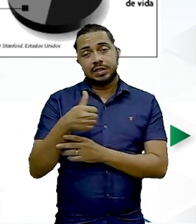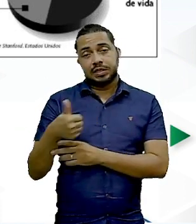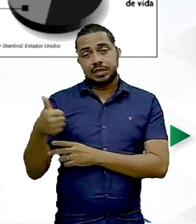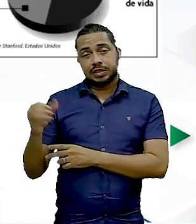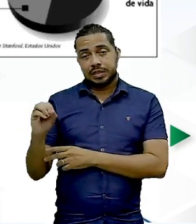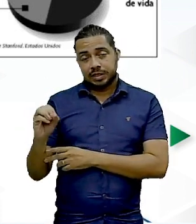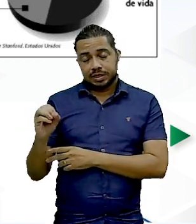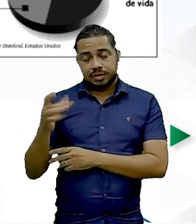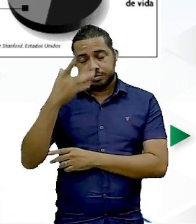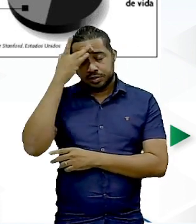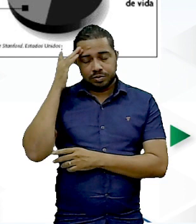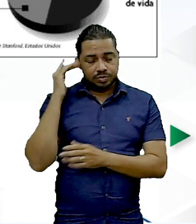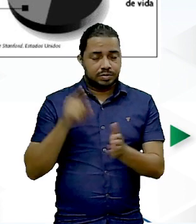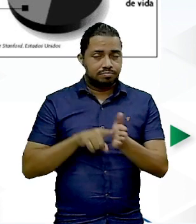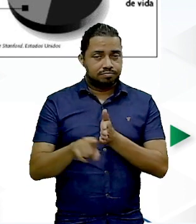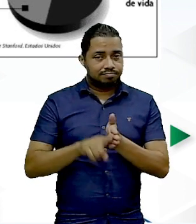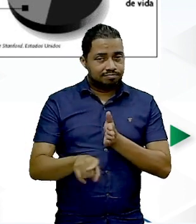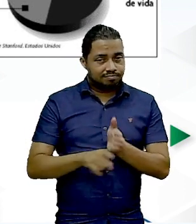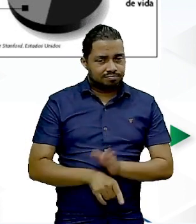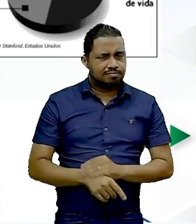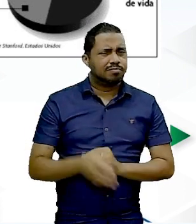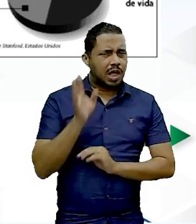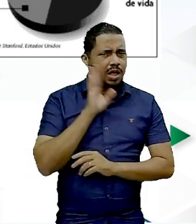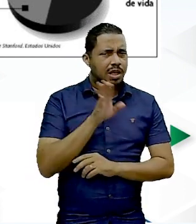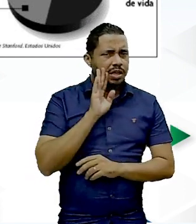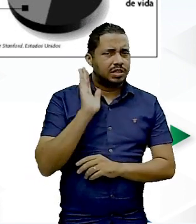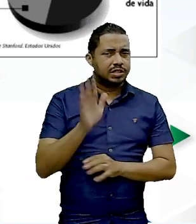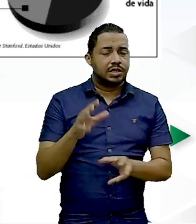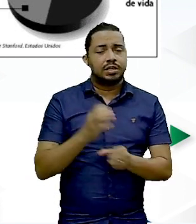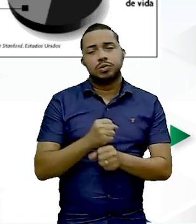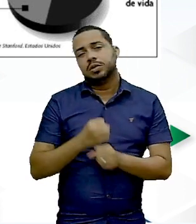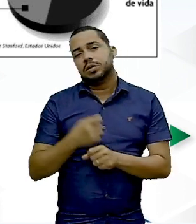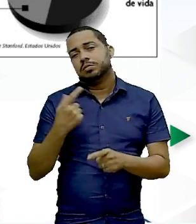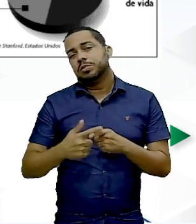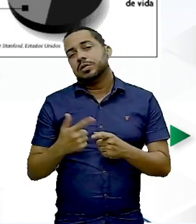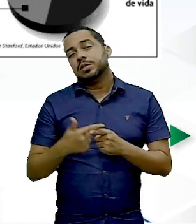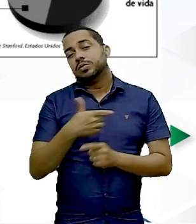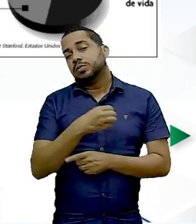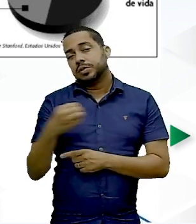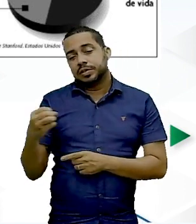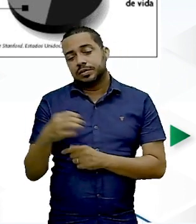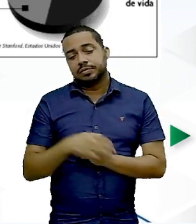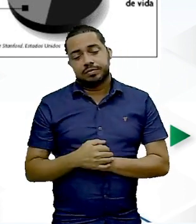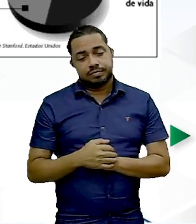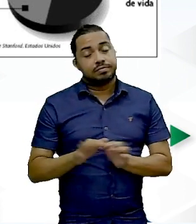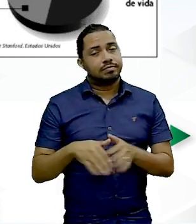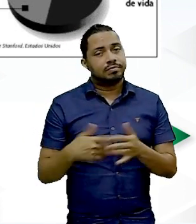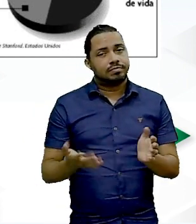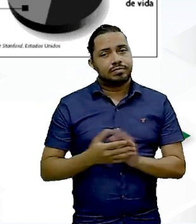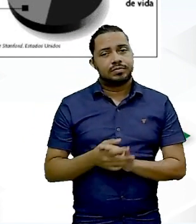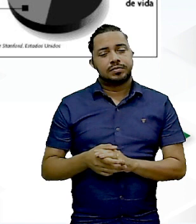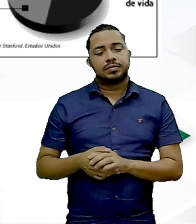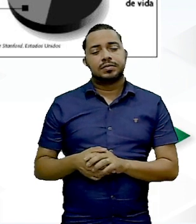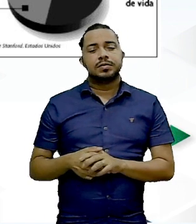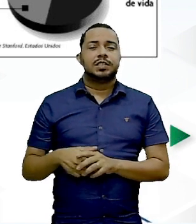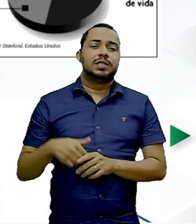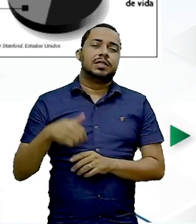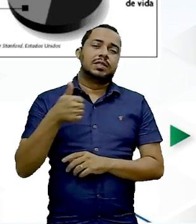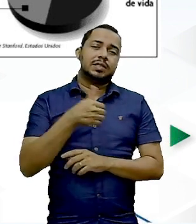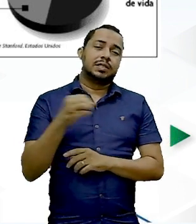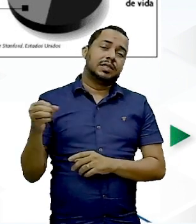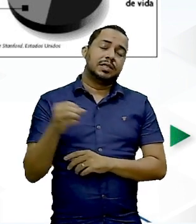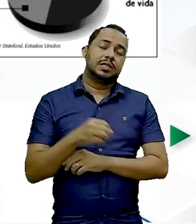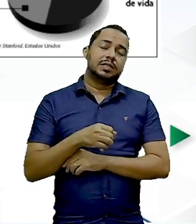investigadas, ok? Muito legal, né? Já fez o cálculo, por quê? Não eram 200? Então, 100,